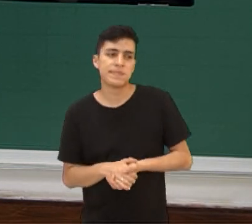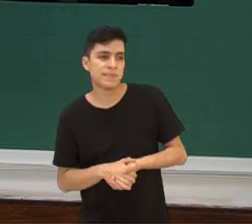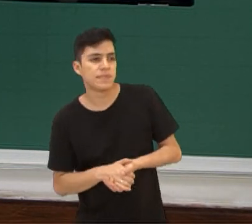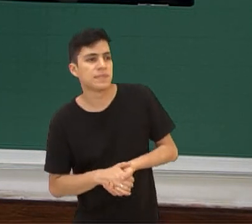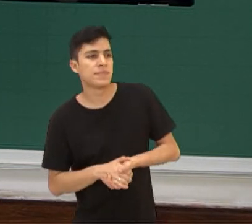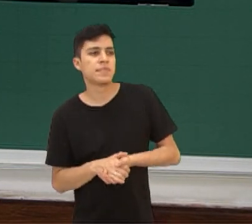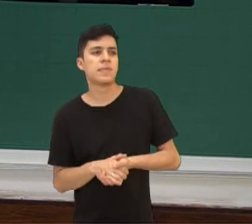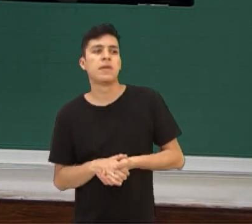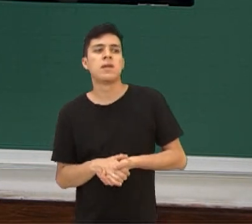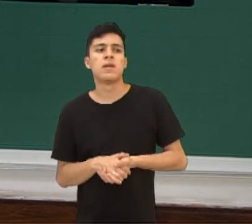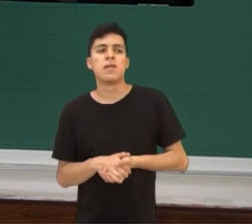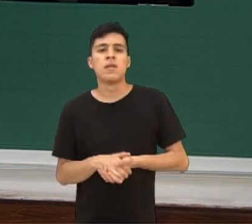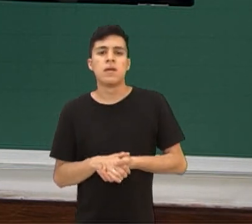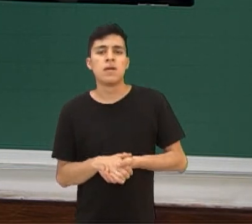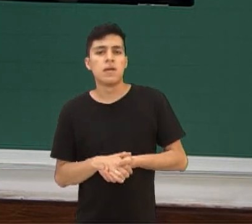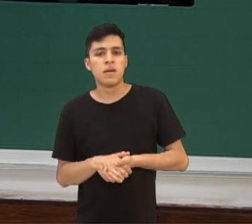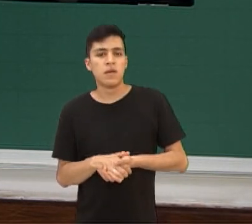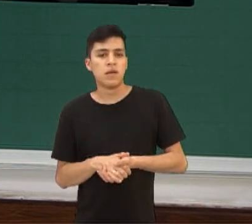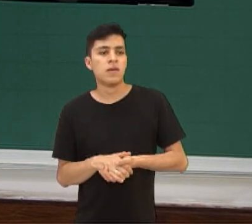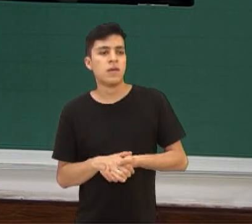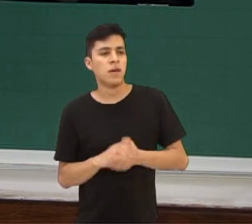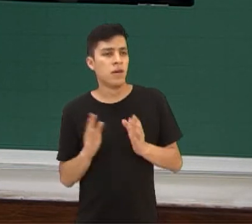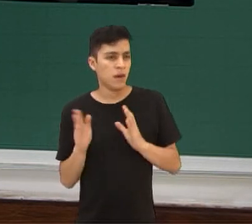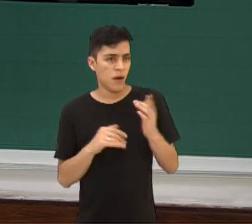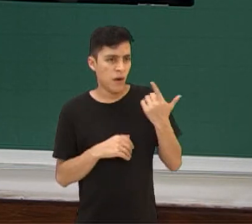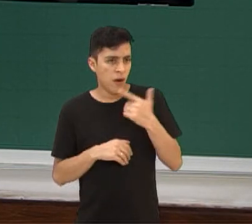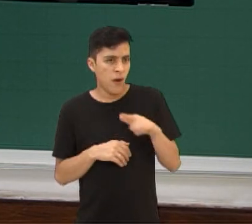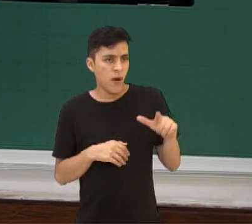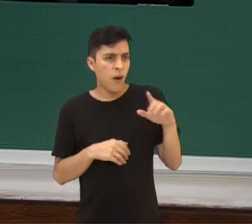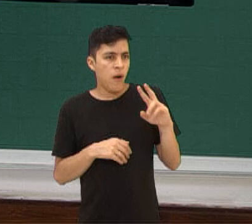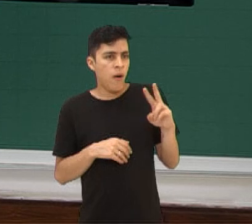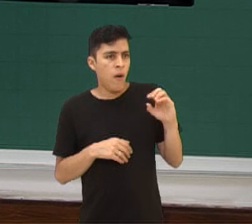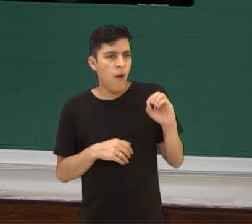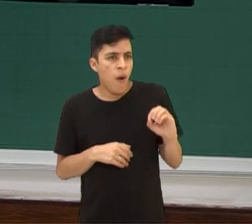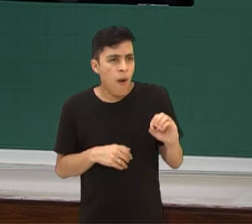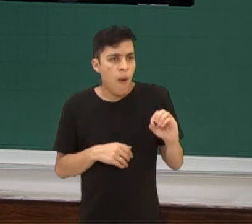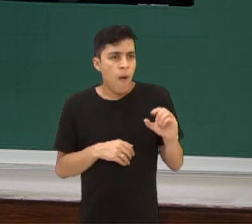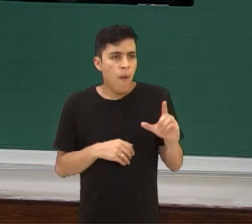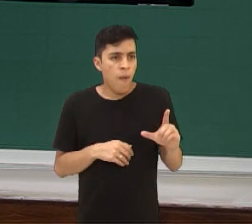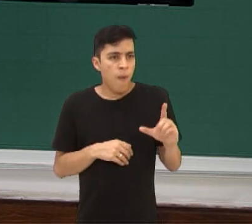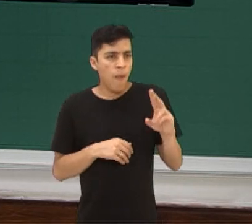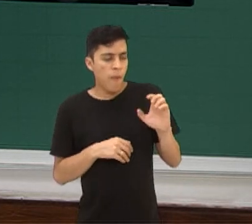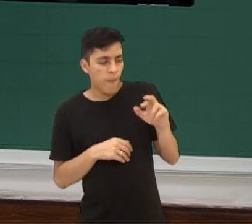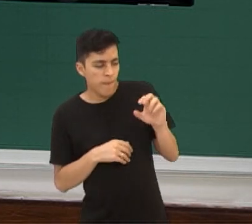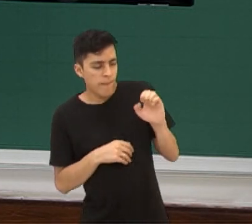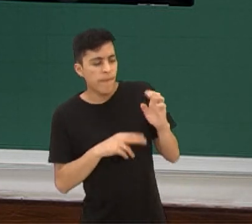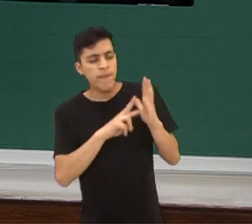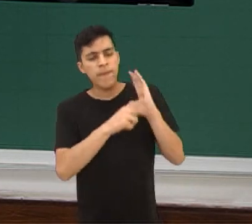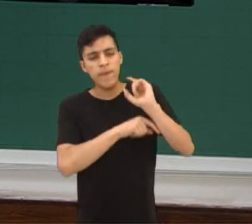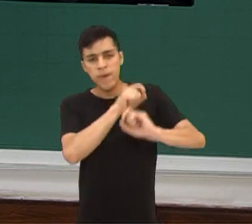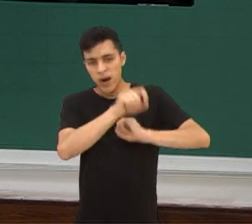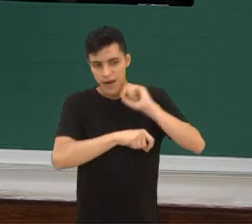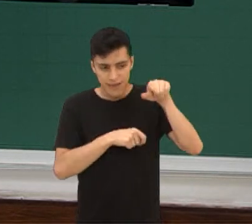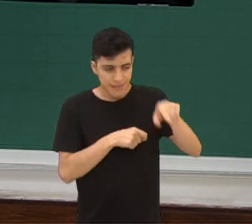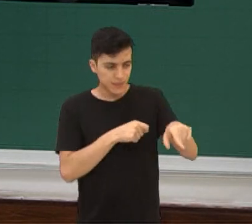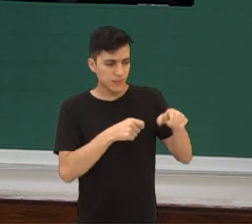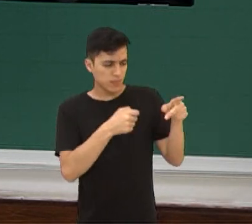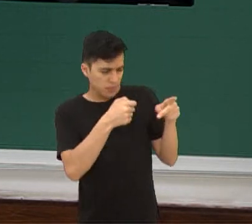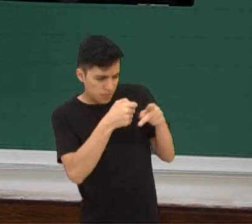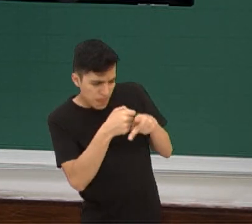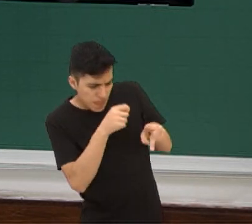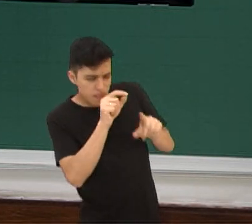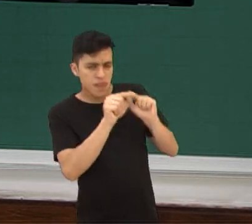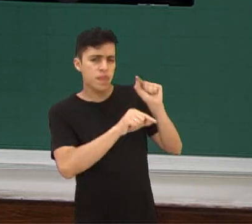verbo de cambio é o volver-se. Né? O que esse verbo volver-se representa? Ele representa o cambio